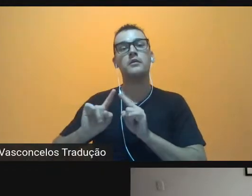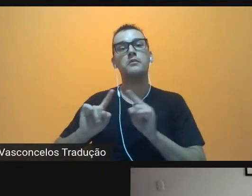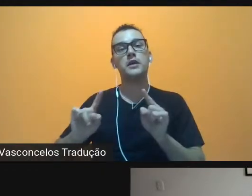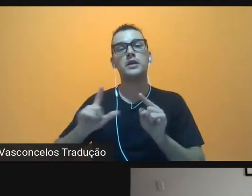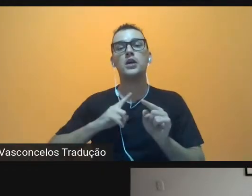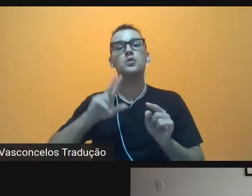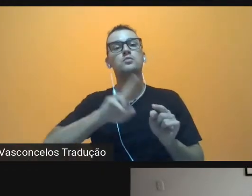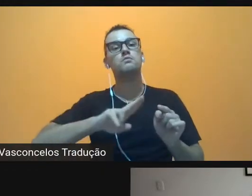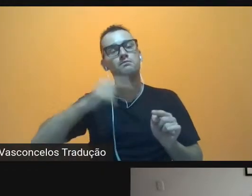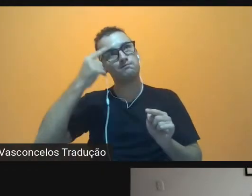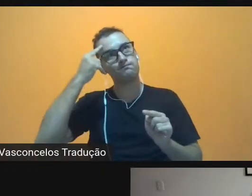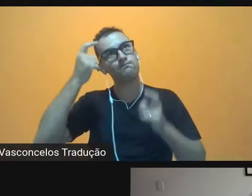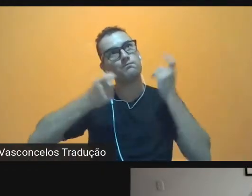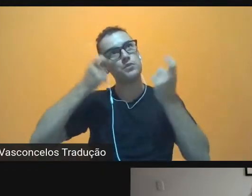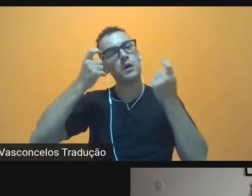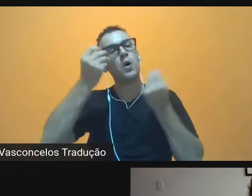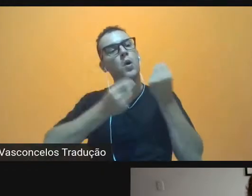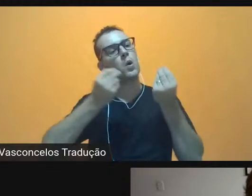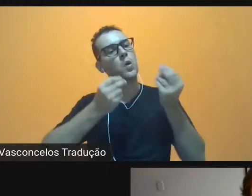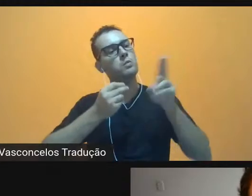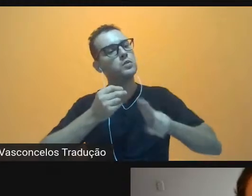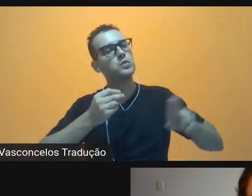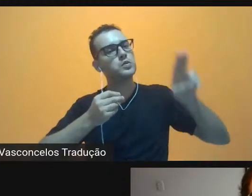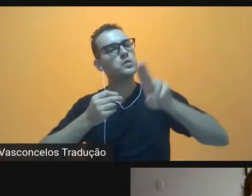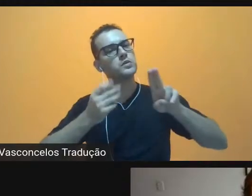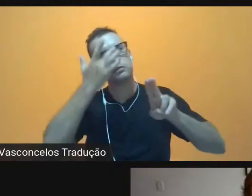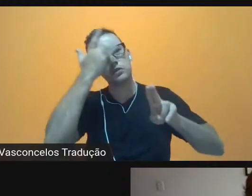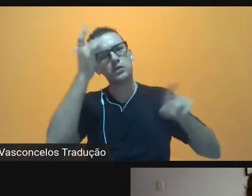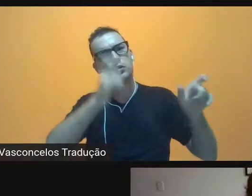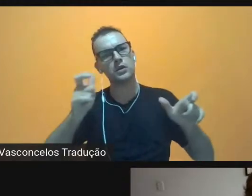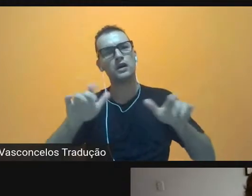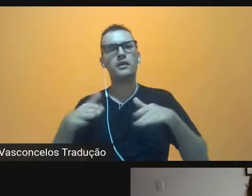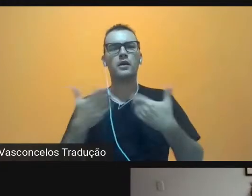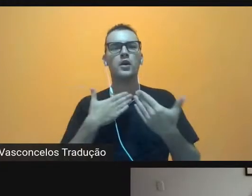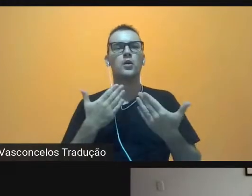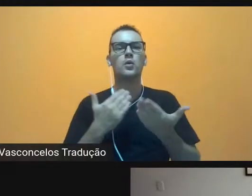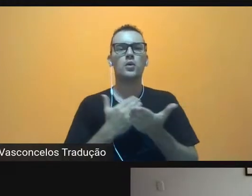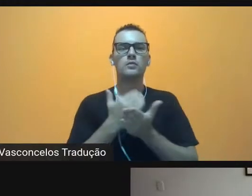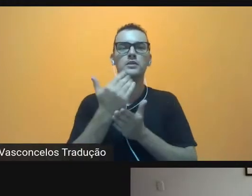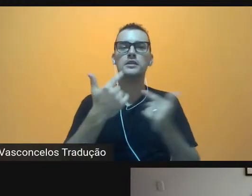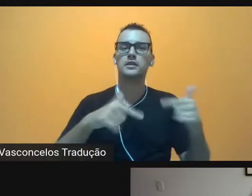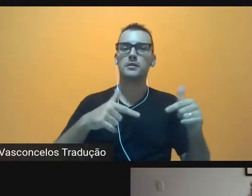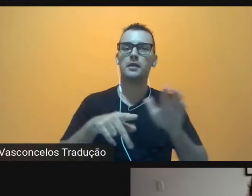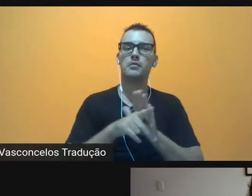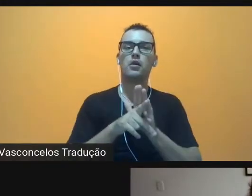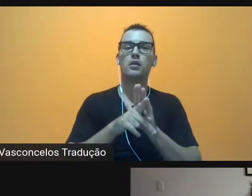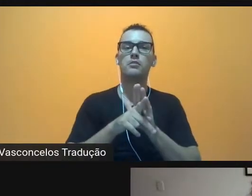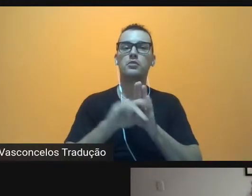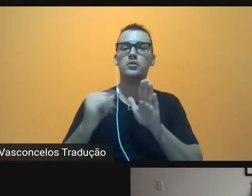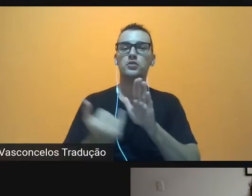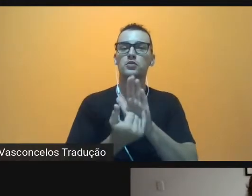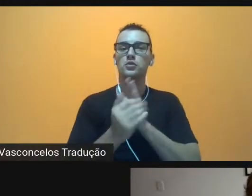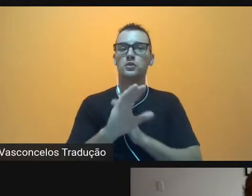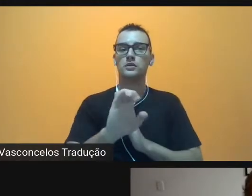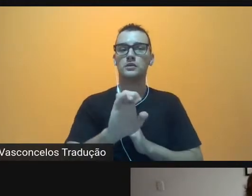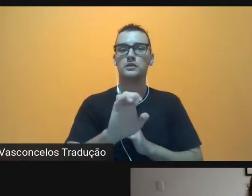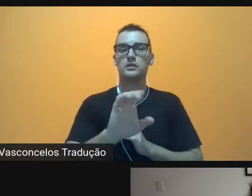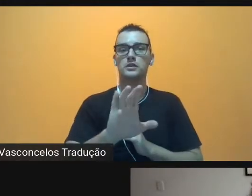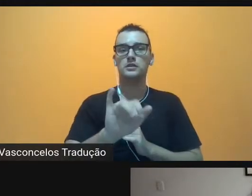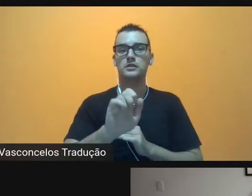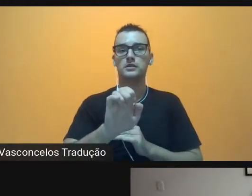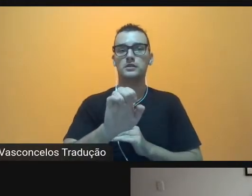de acessibilidade. E aí, quando eu vim trabalhar, né, na Fundação CCERJ, no concurso, passei no concurso